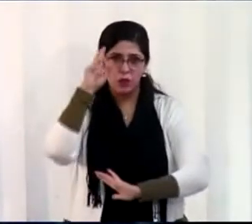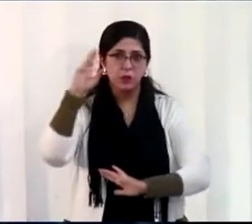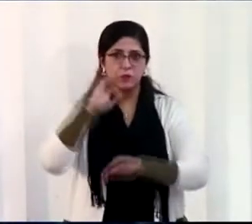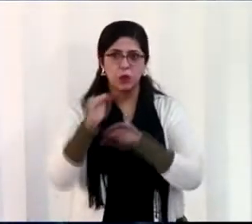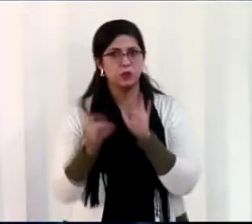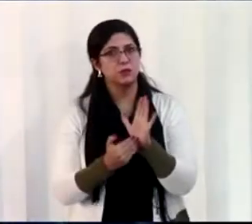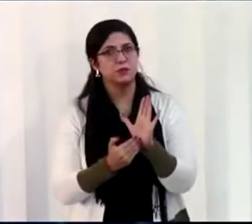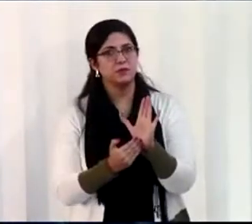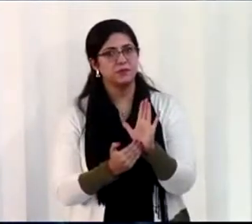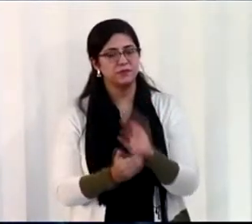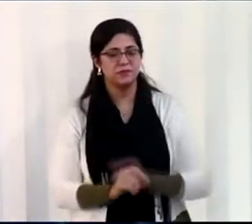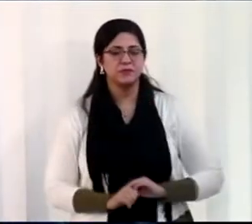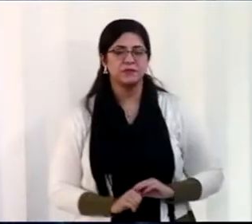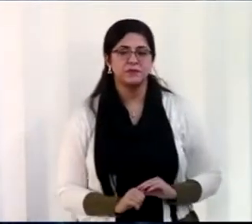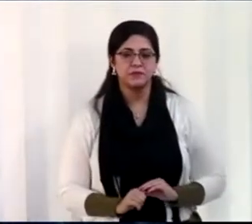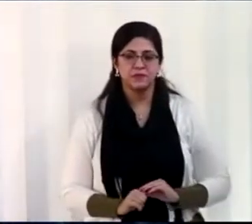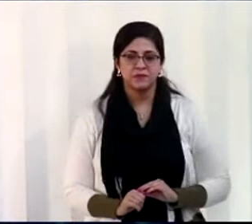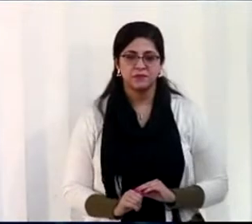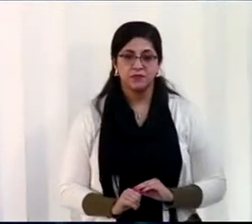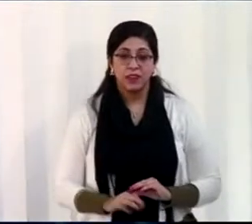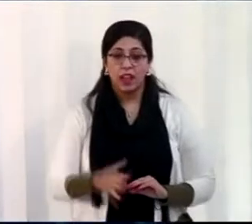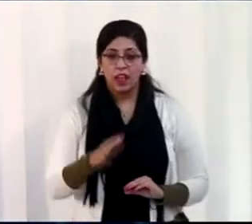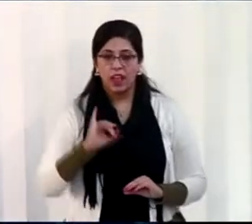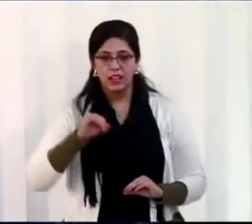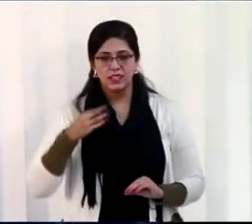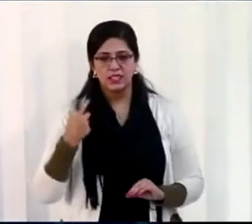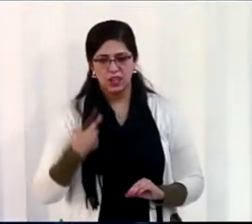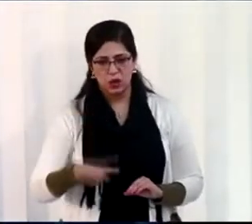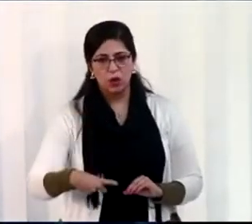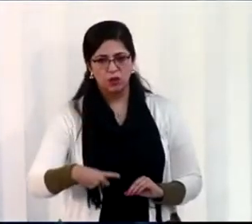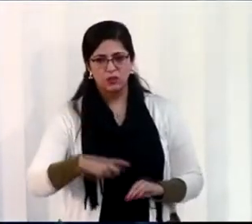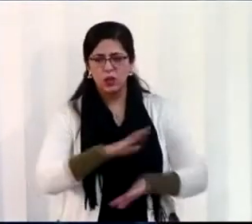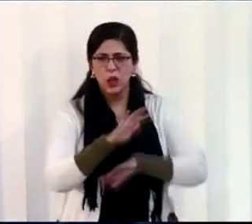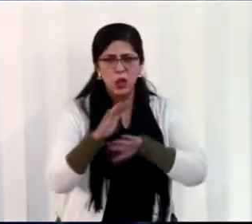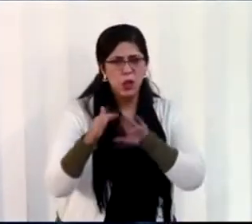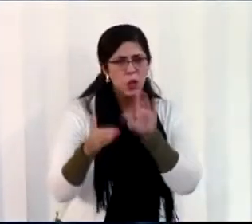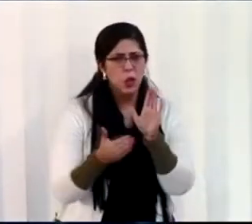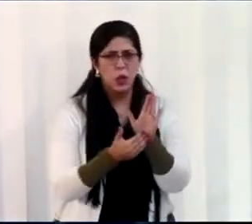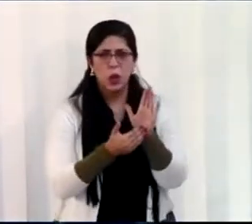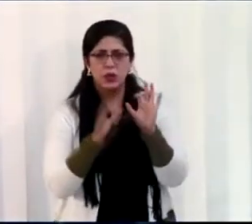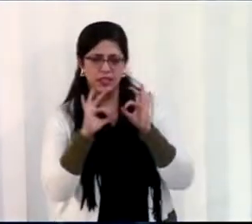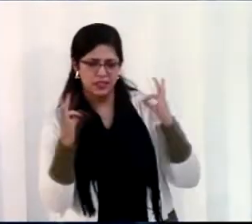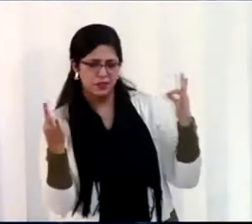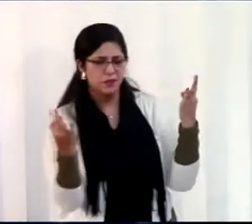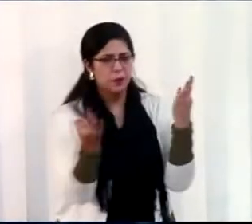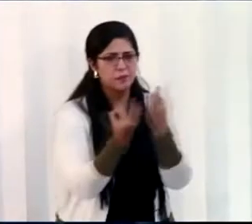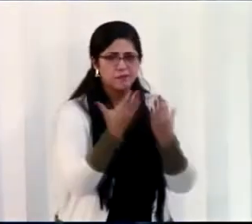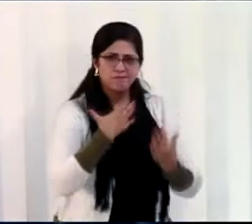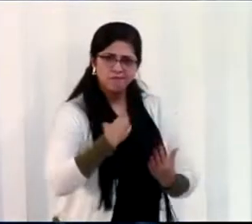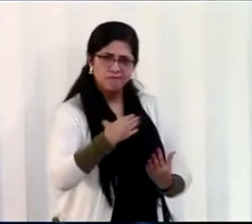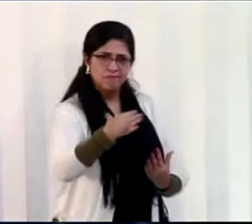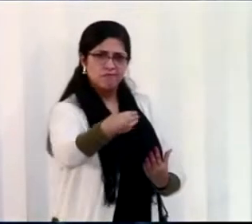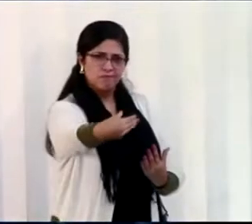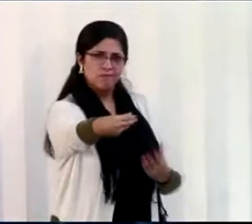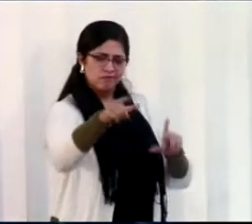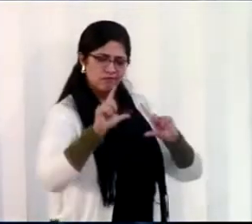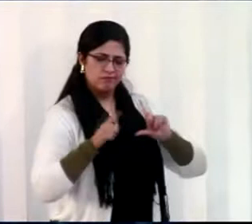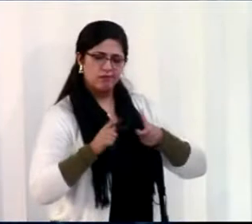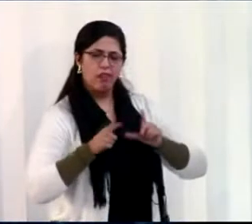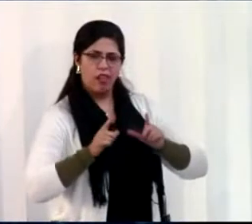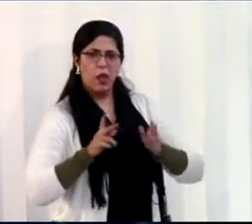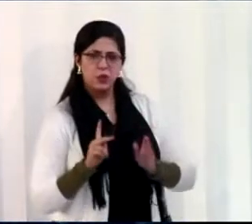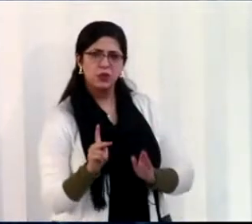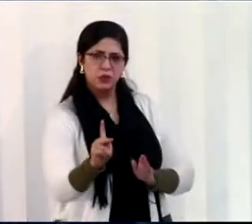a palavra do Senhor, ó casa de Jacó, e todas as famílias da casa de Israel. Assim diz o